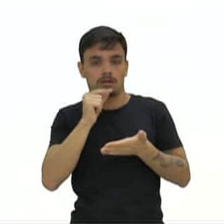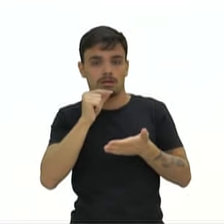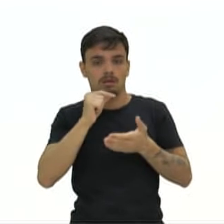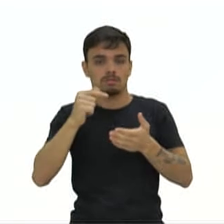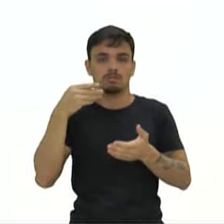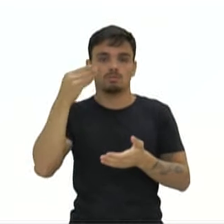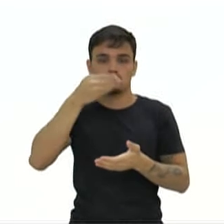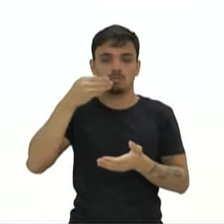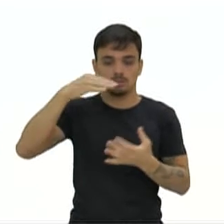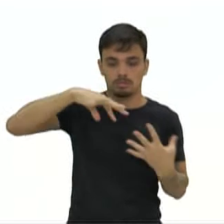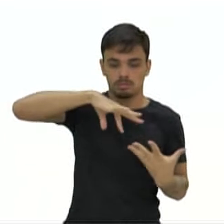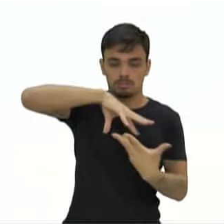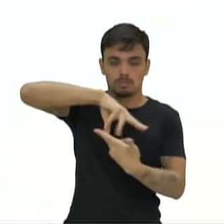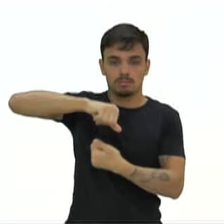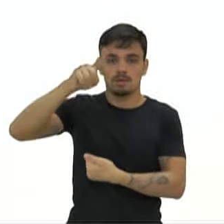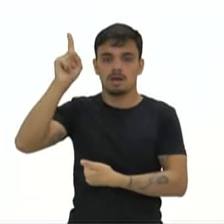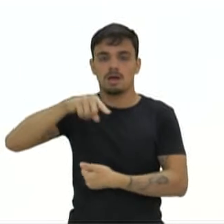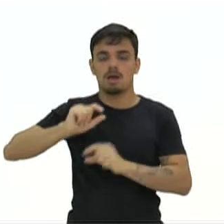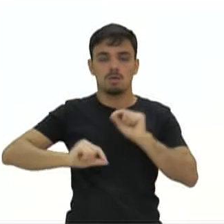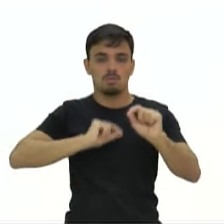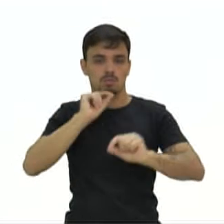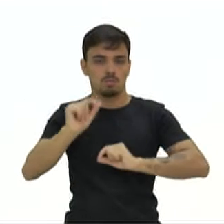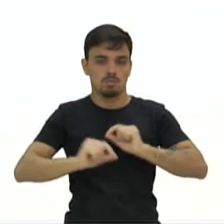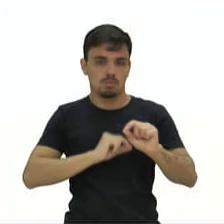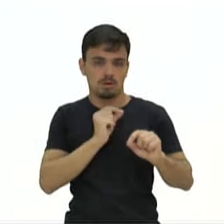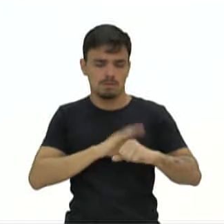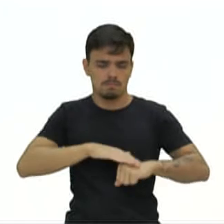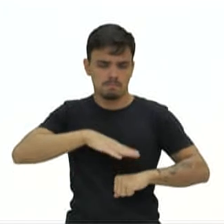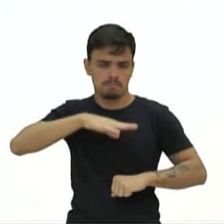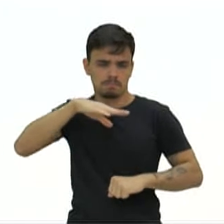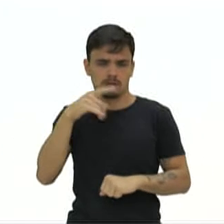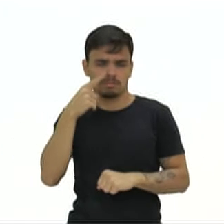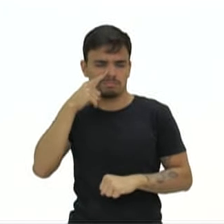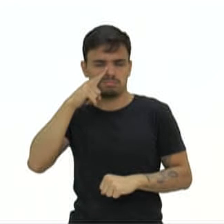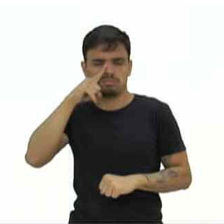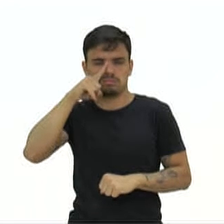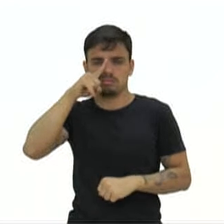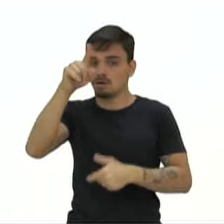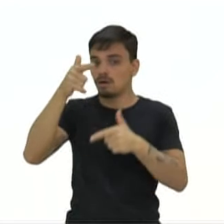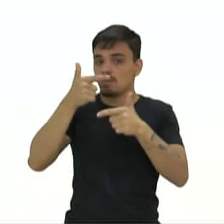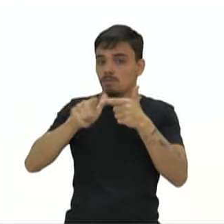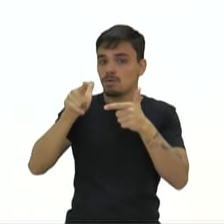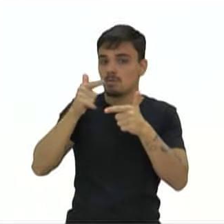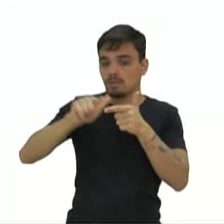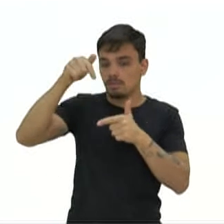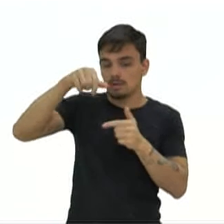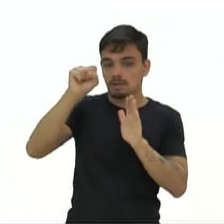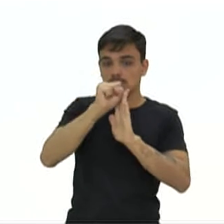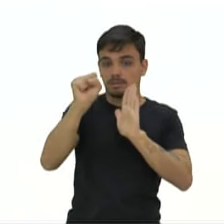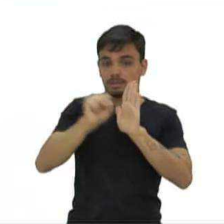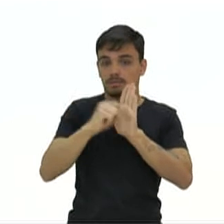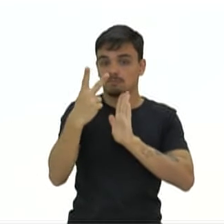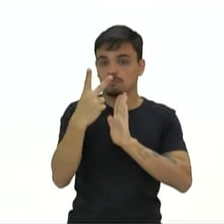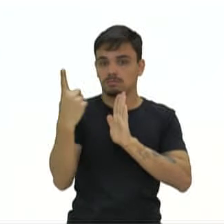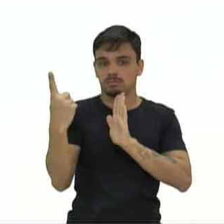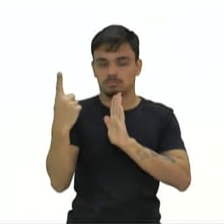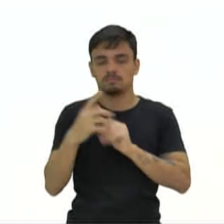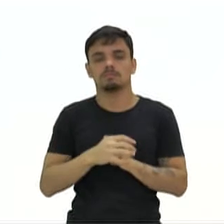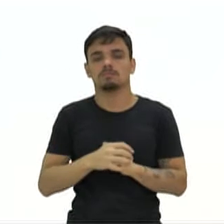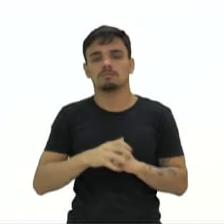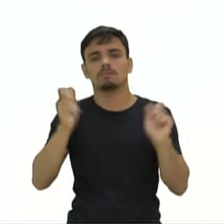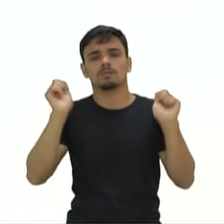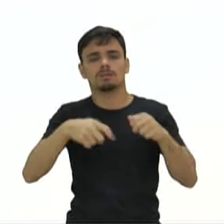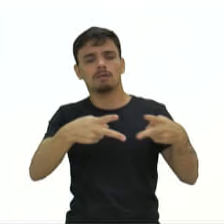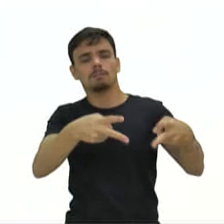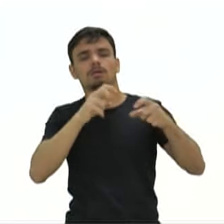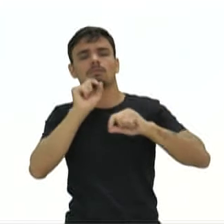planeta será possivelmente um dos mais graves problemas deste século, 21. Prevê-se